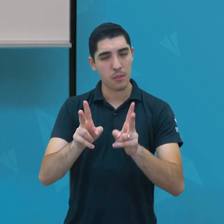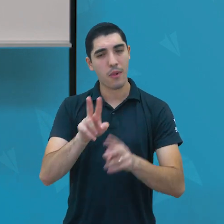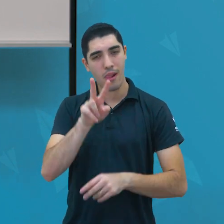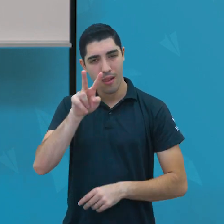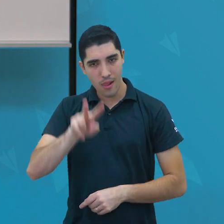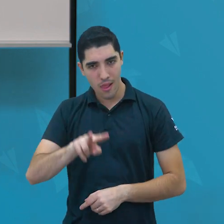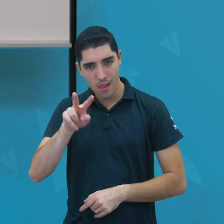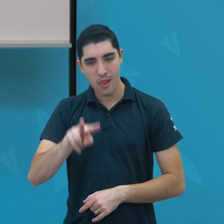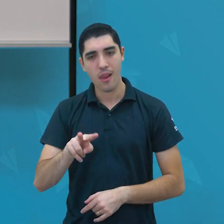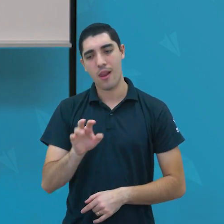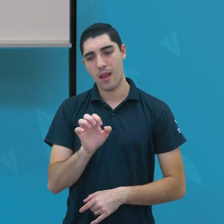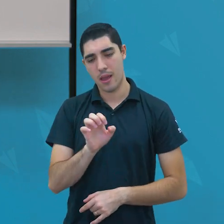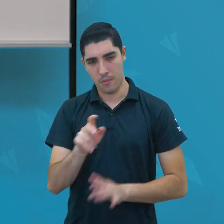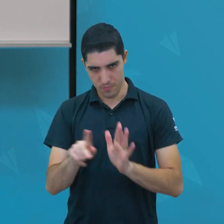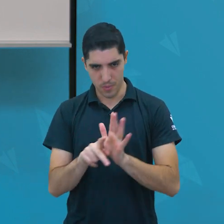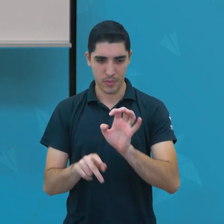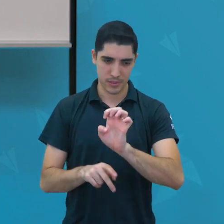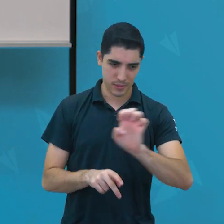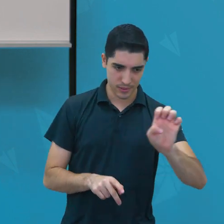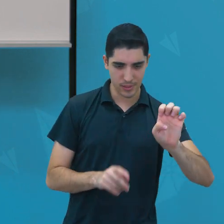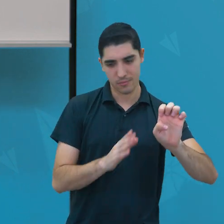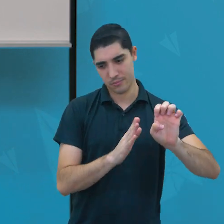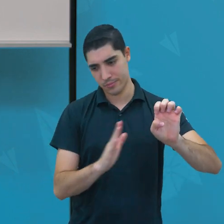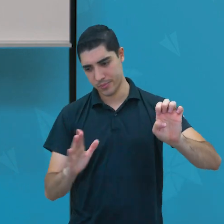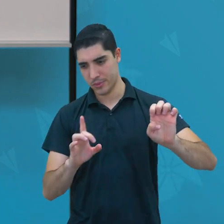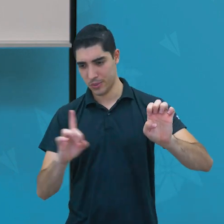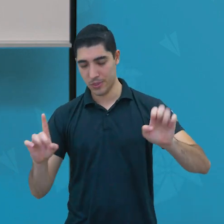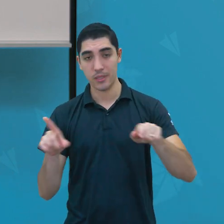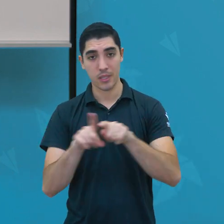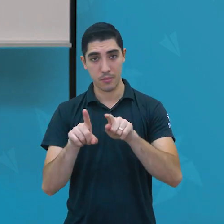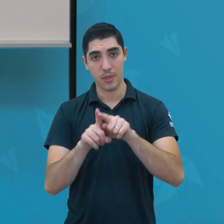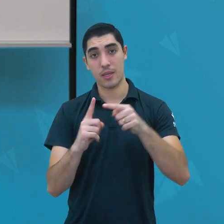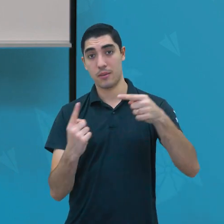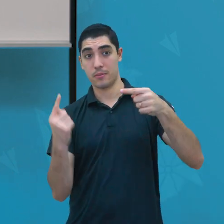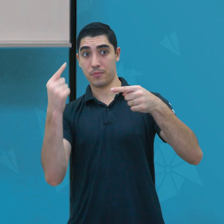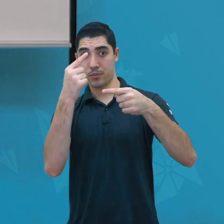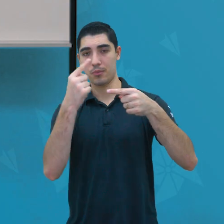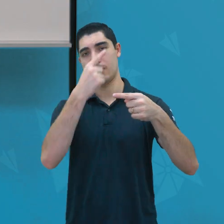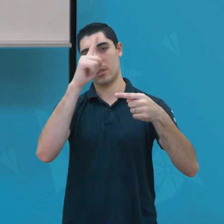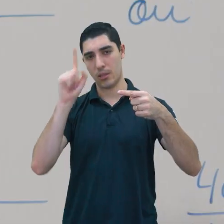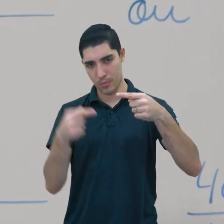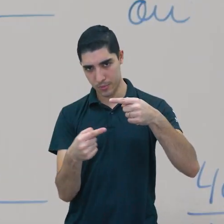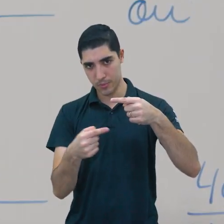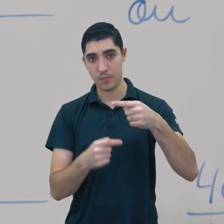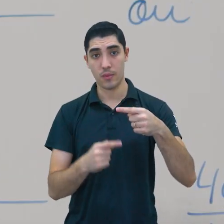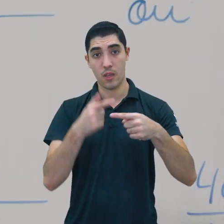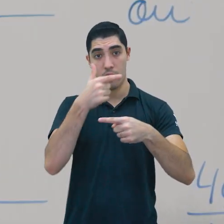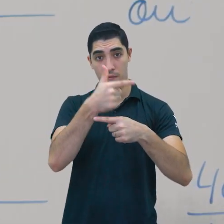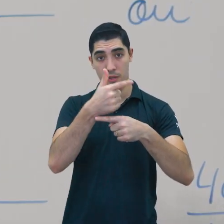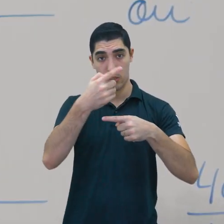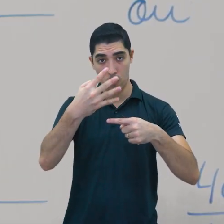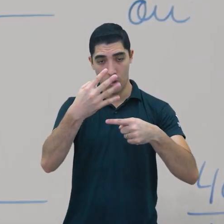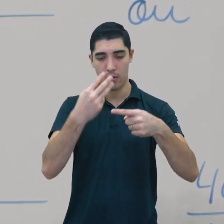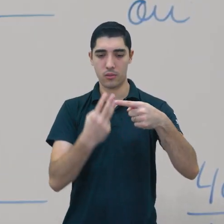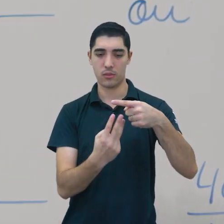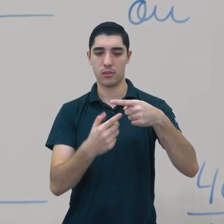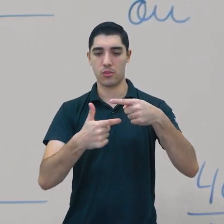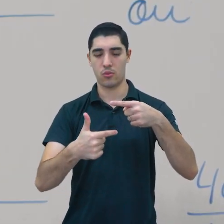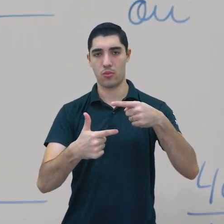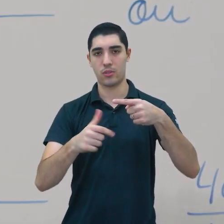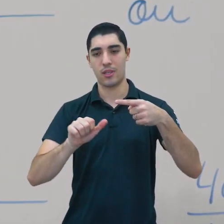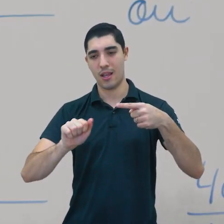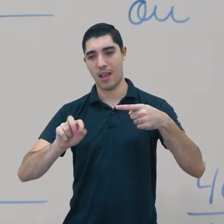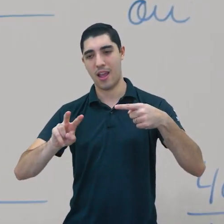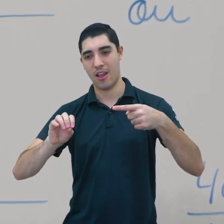para a direita e de cima para baixo. Então é a forma com a qual eu também vou falar. 24, 32